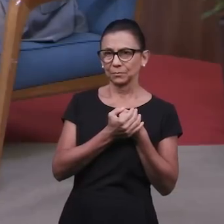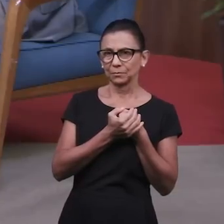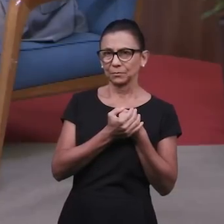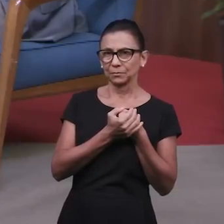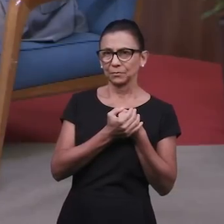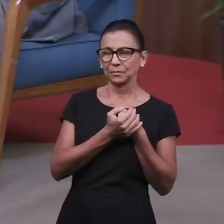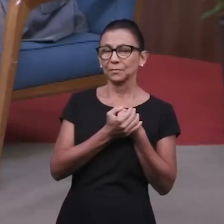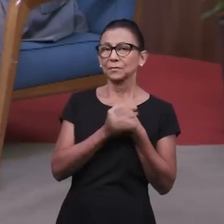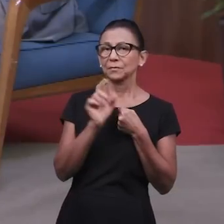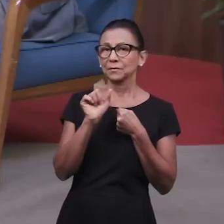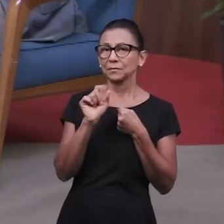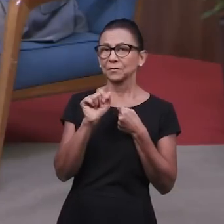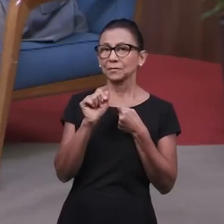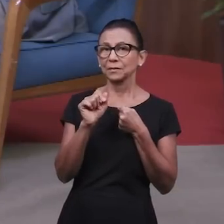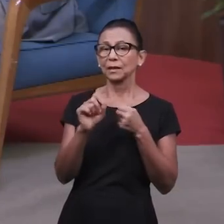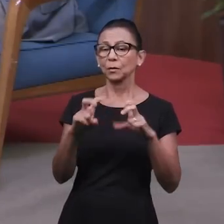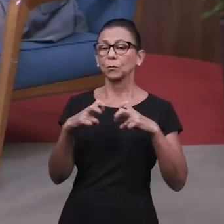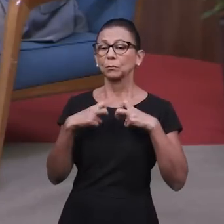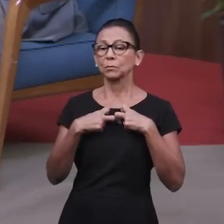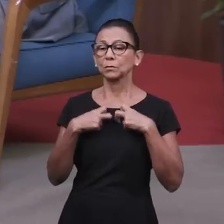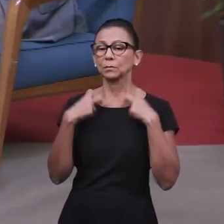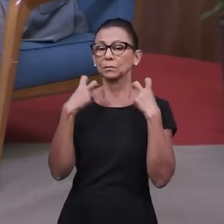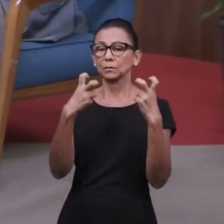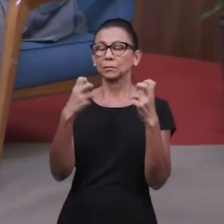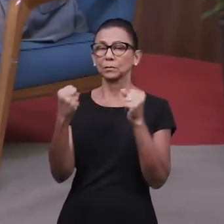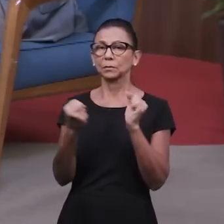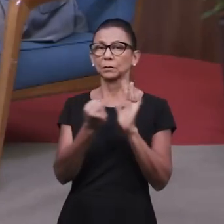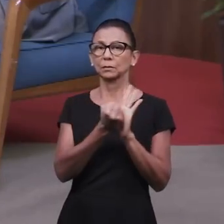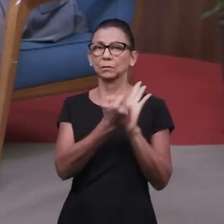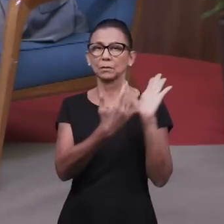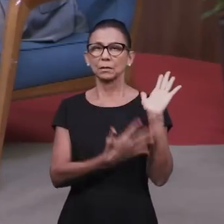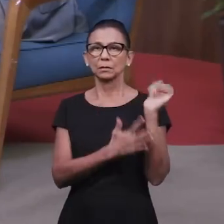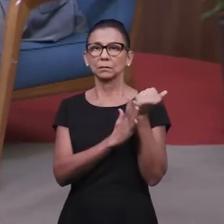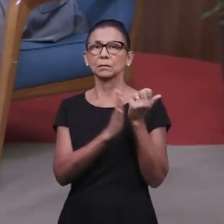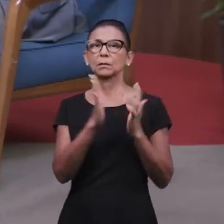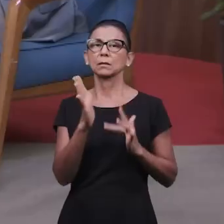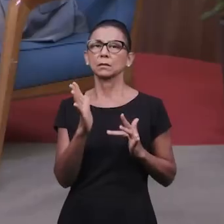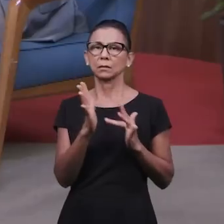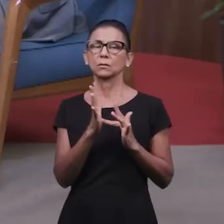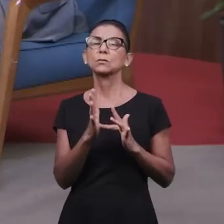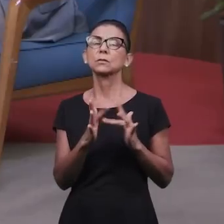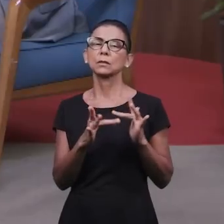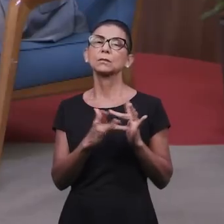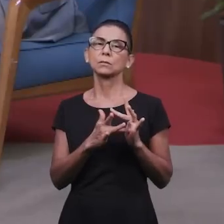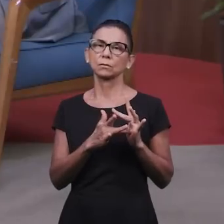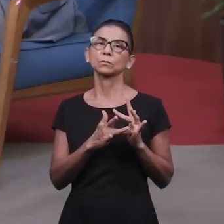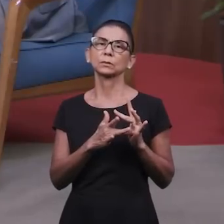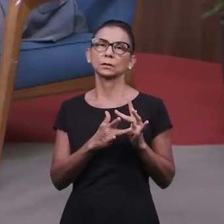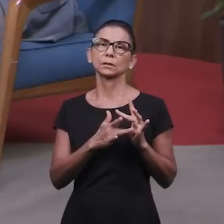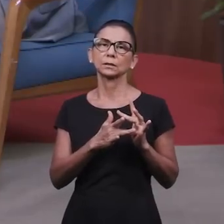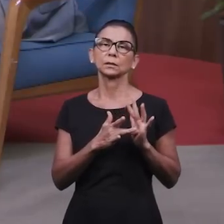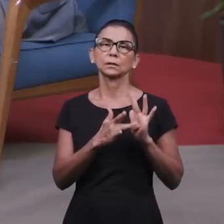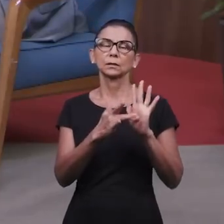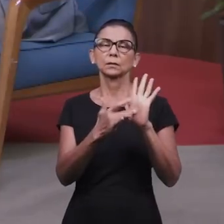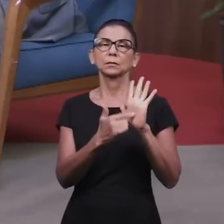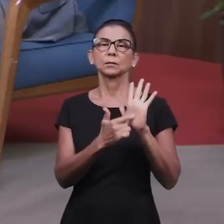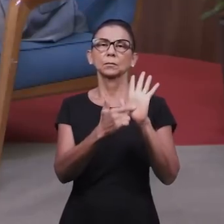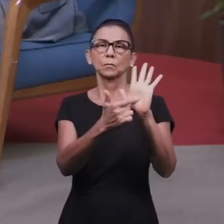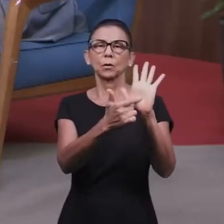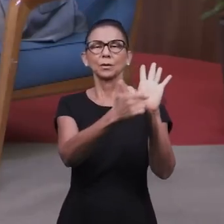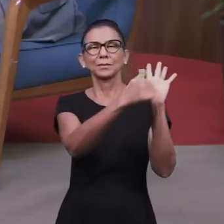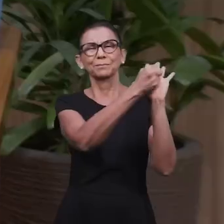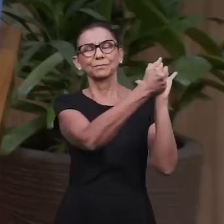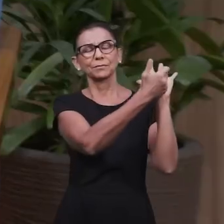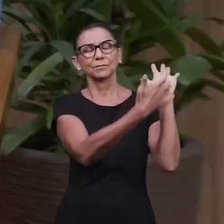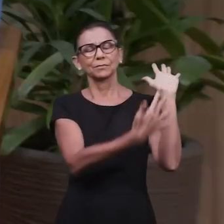o clamor pelo sangue de Jesus, né? É algo que profeticamente aponta para a aspersão do sangue na cruz do